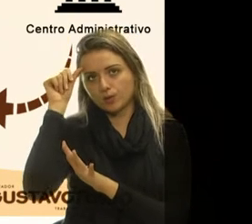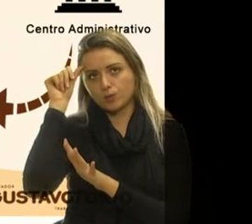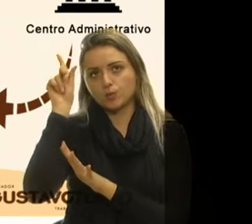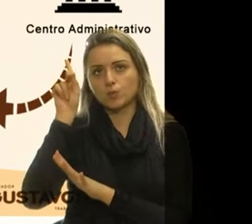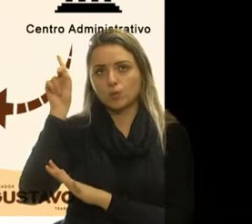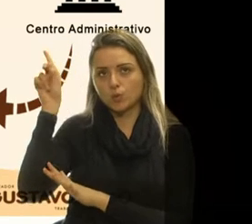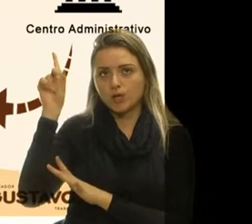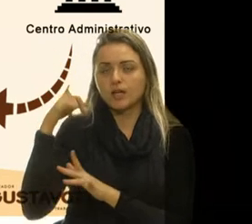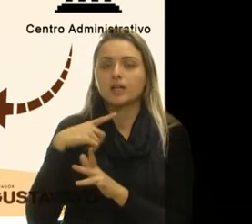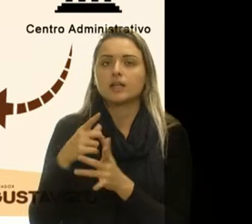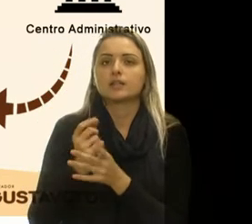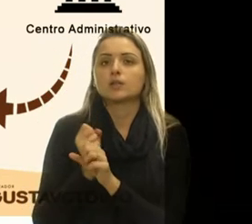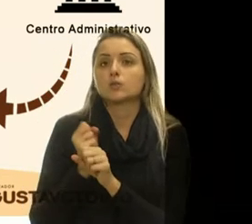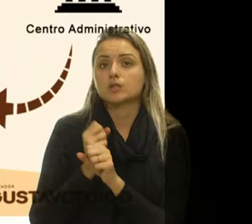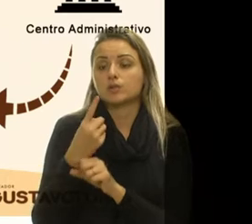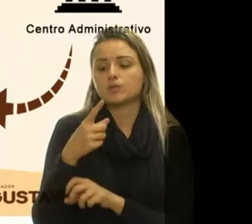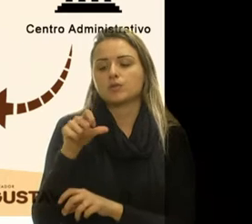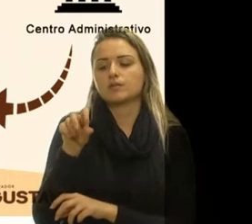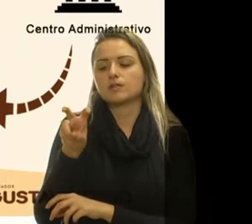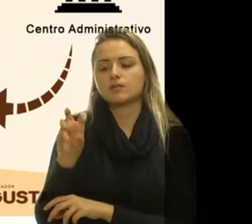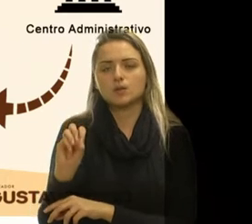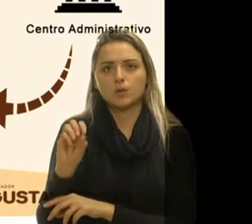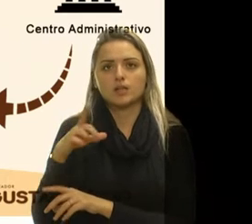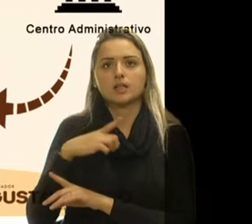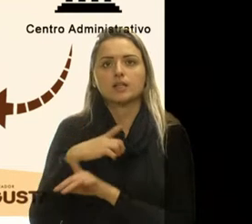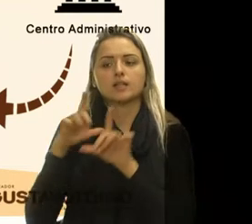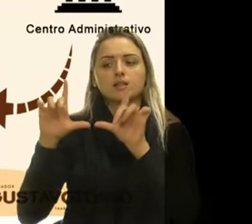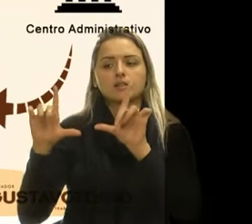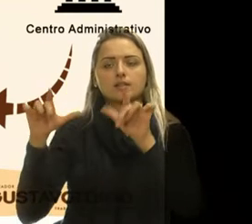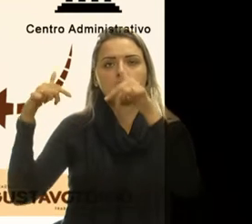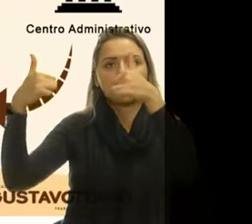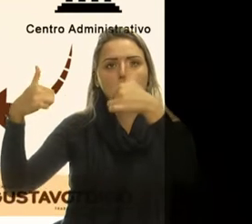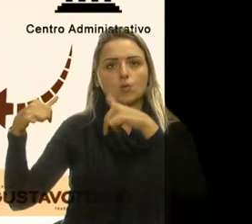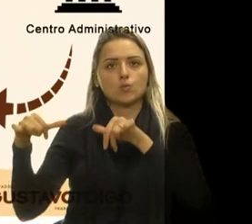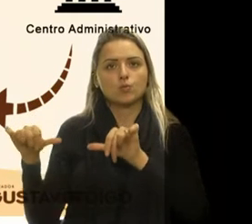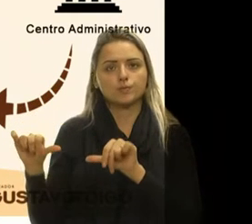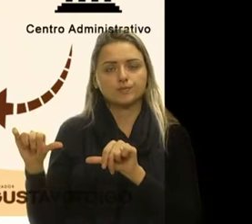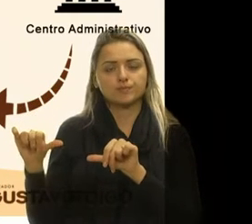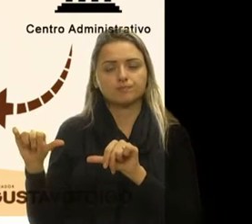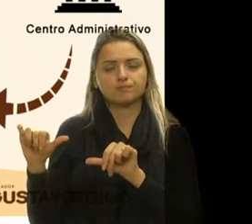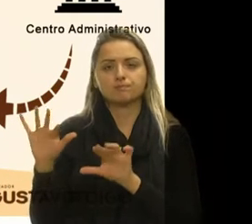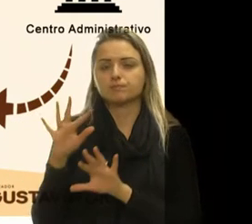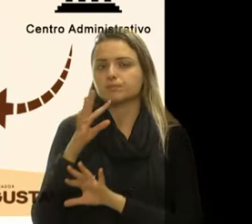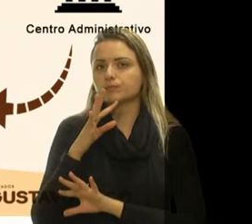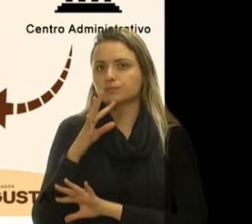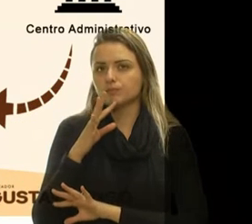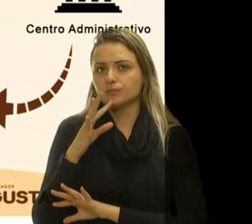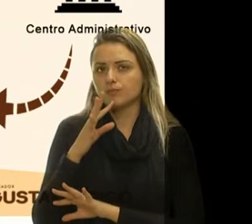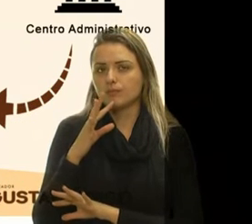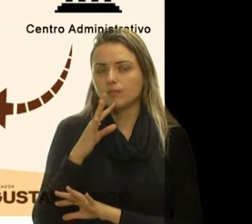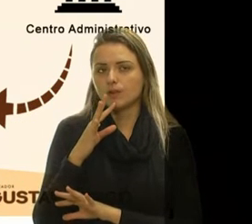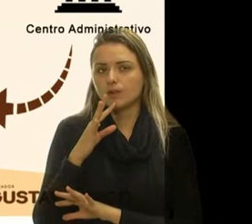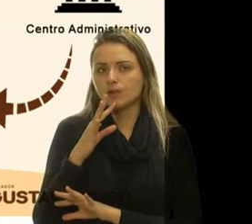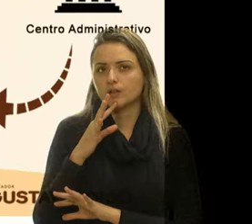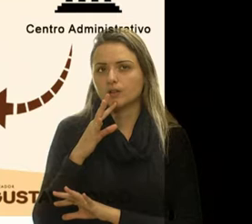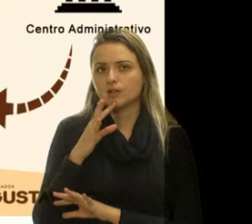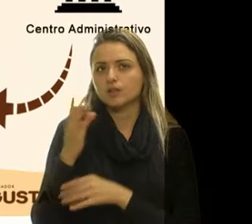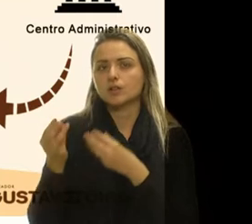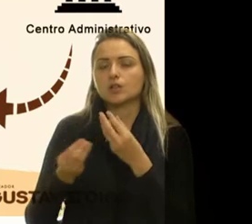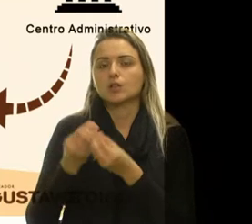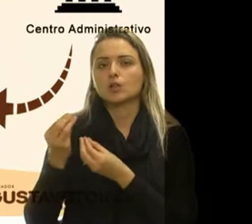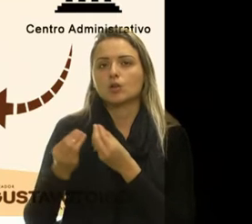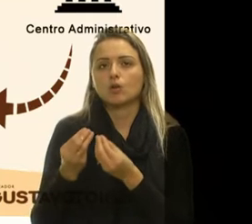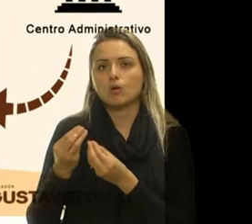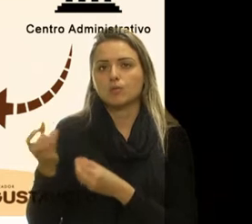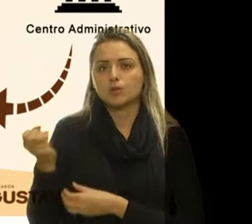anos 50 repousa o seu grande mural, conhecido, né, como o Itálico Berço, a